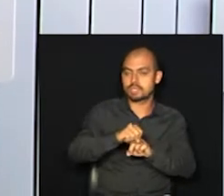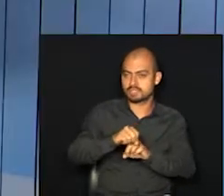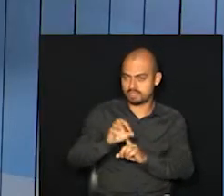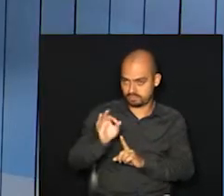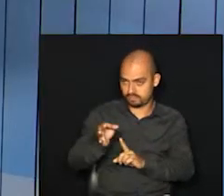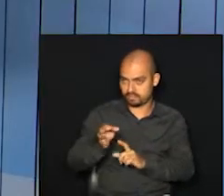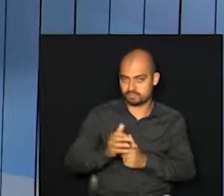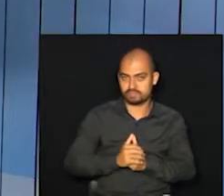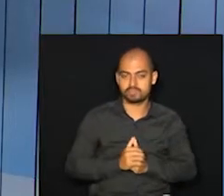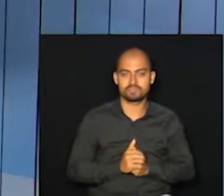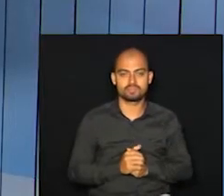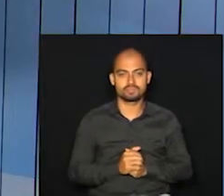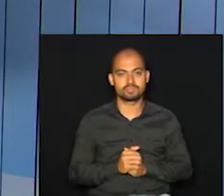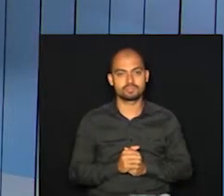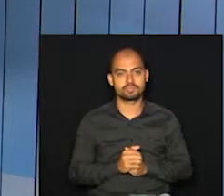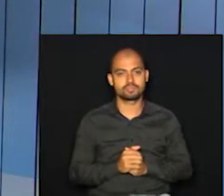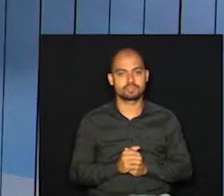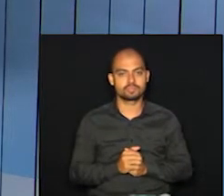anos.